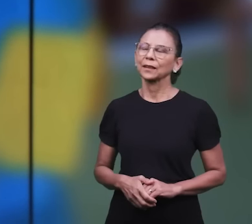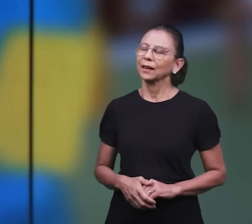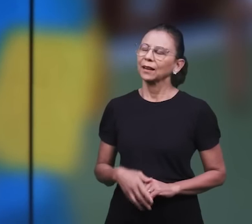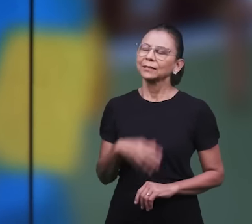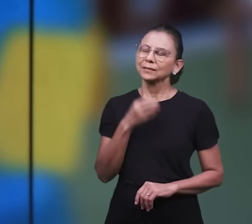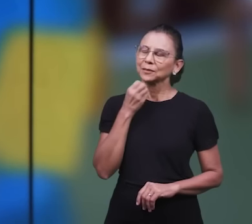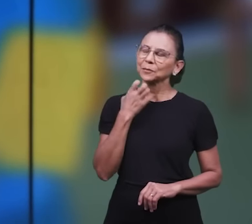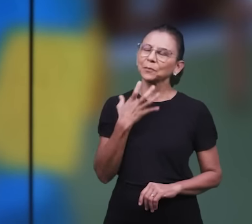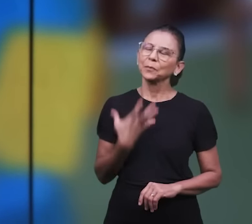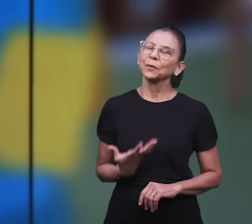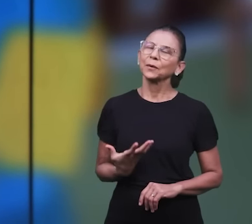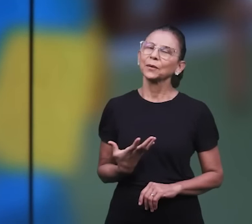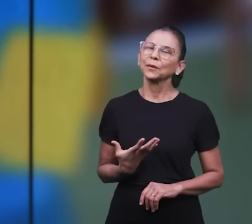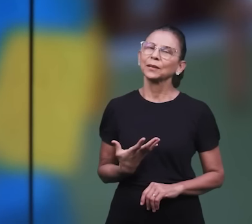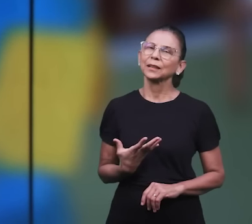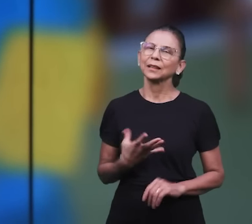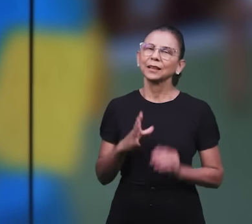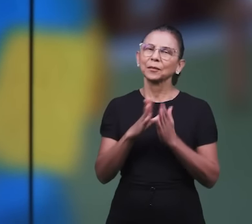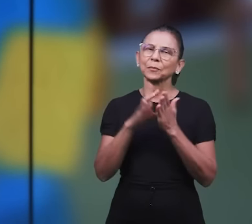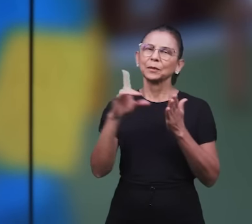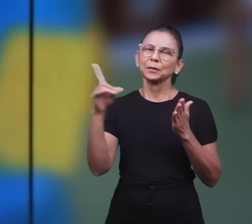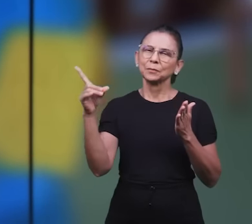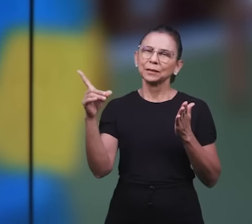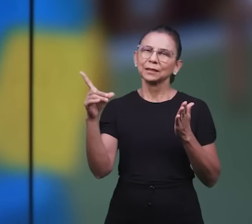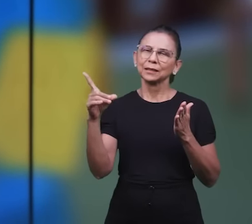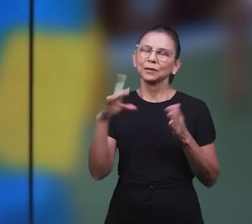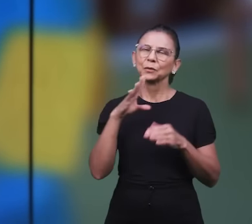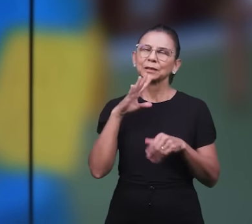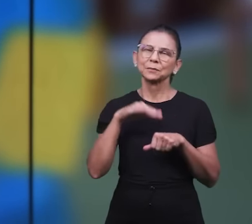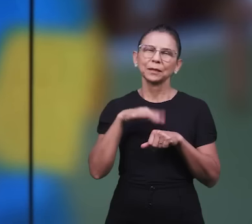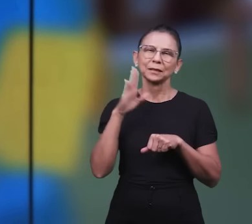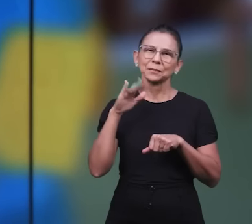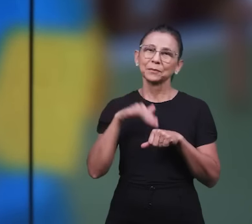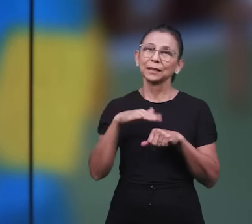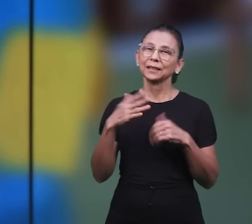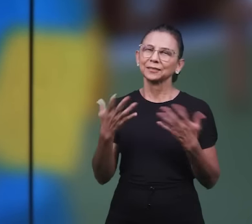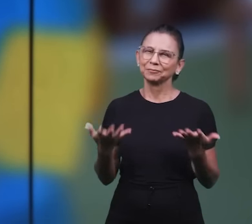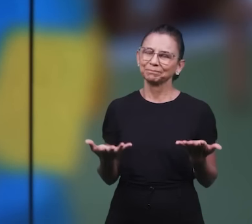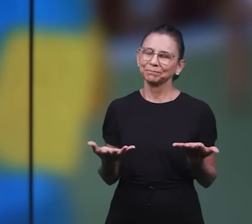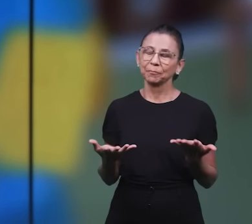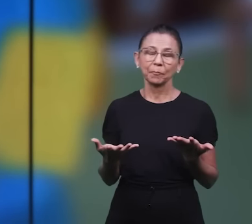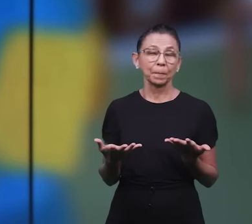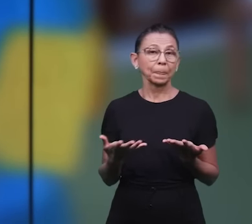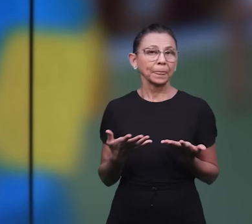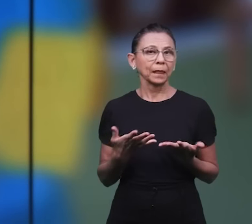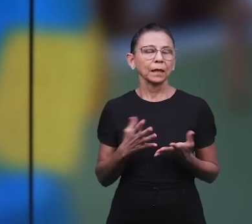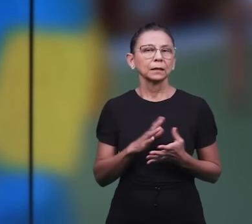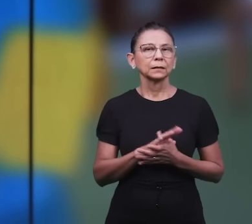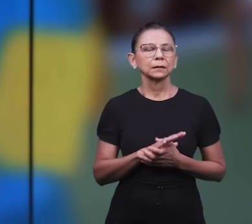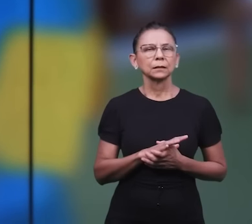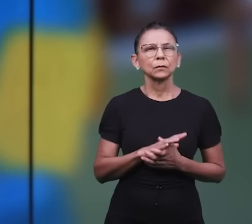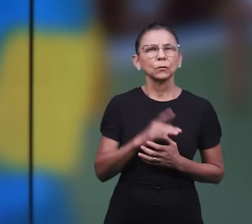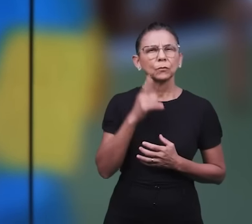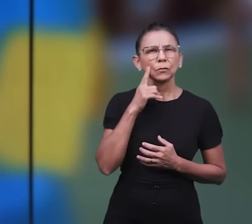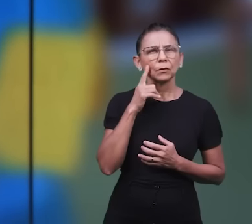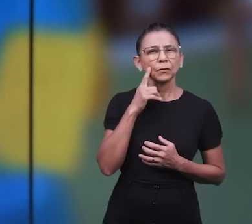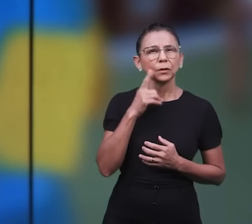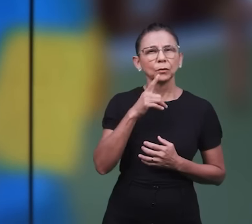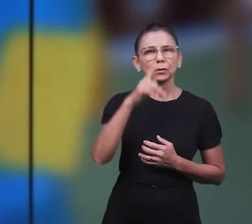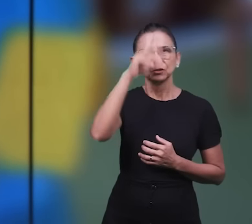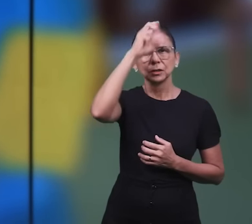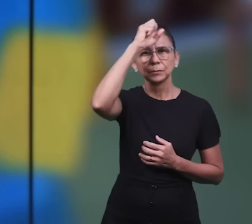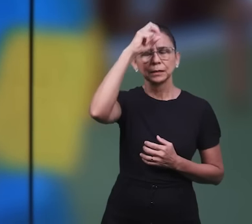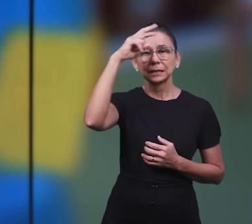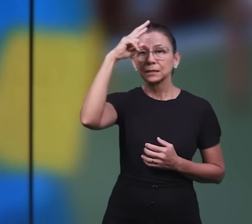tão bom conhecermos mais o segredos da palavra de Deus não é então hoje vamos aprender sobre a história da